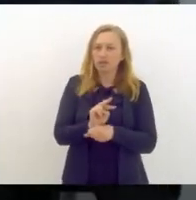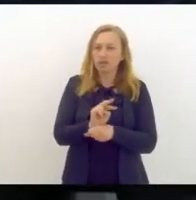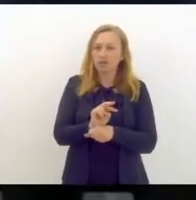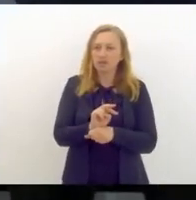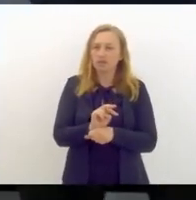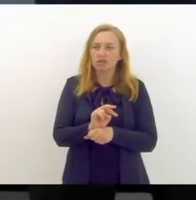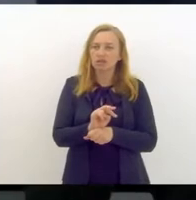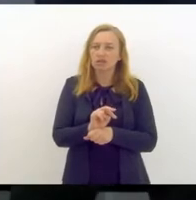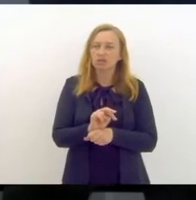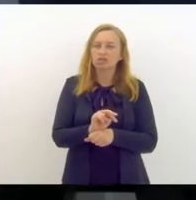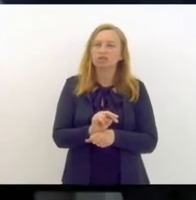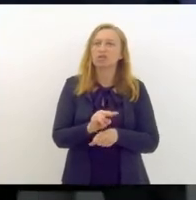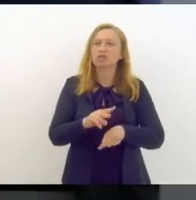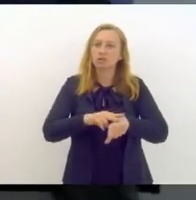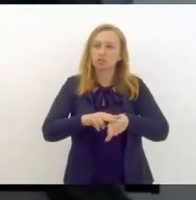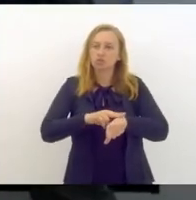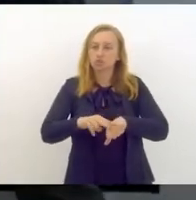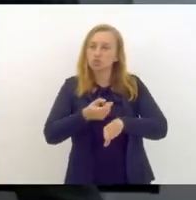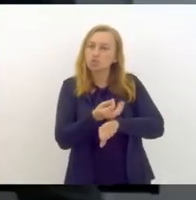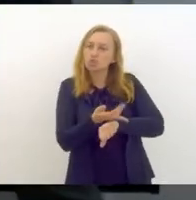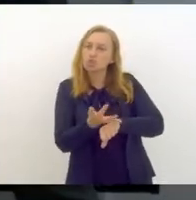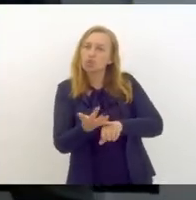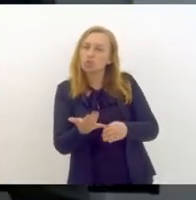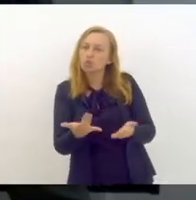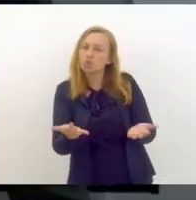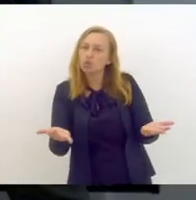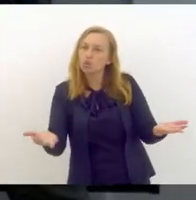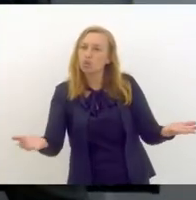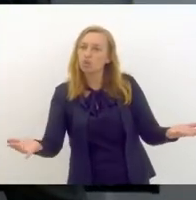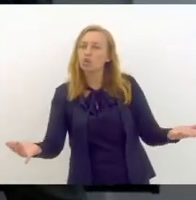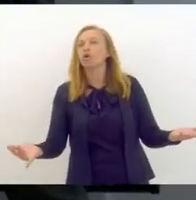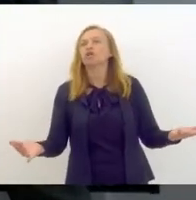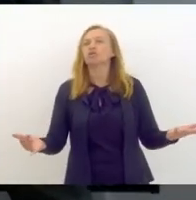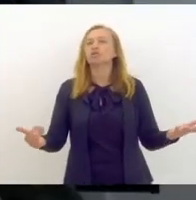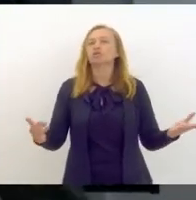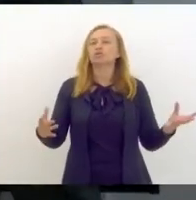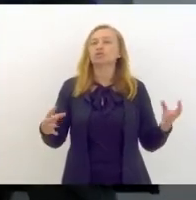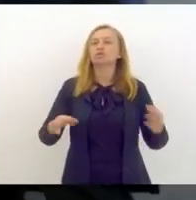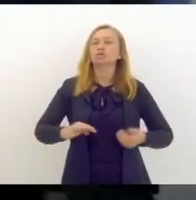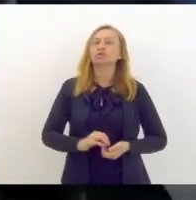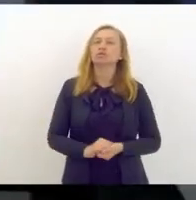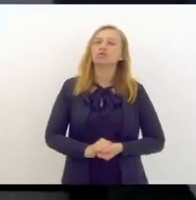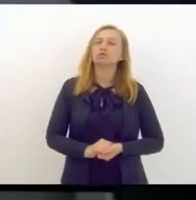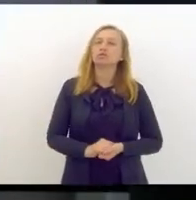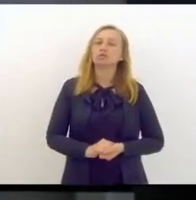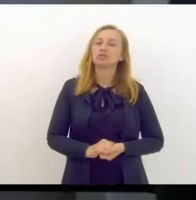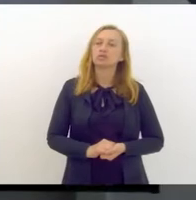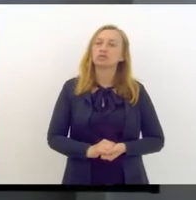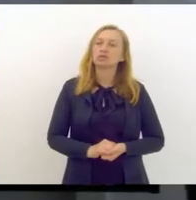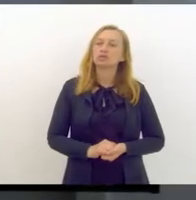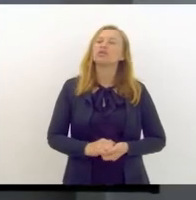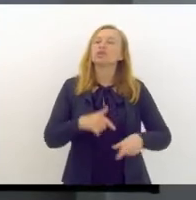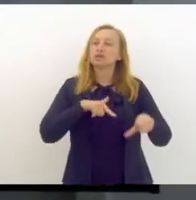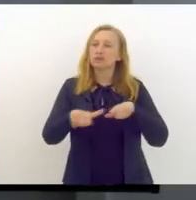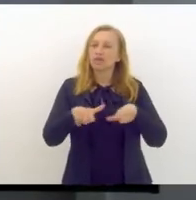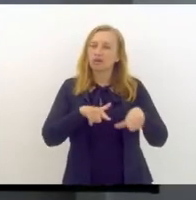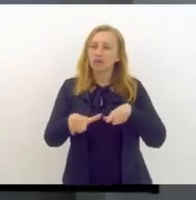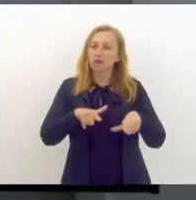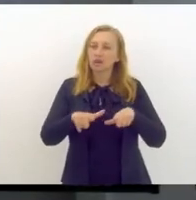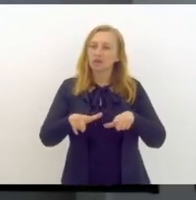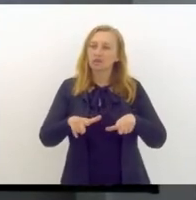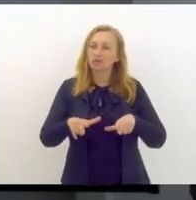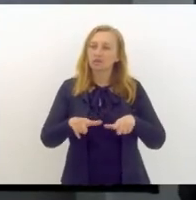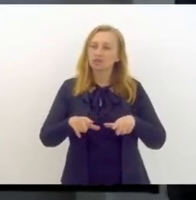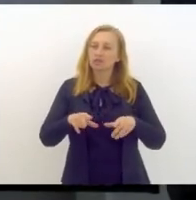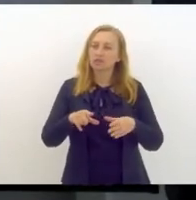com cobertura florestal, com vegetação, fazendo toda, exercendo toda a função que ela precisa. Né? A gente trabalha com ações de